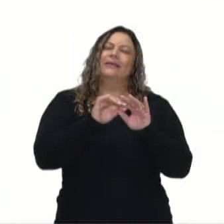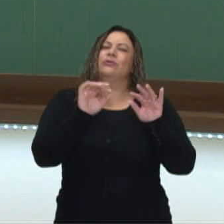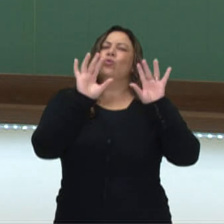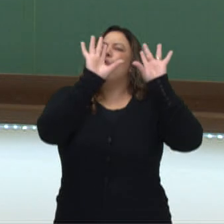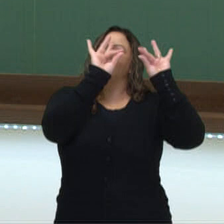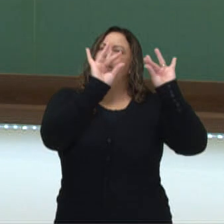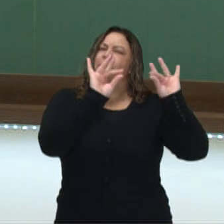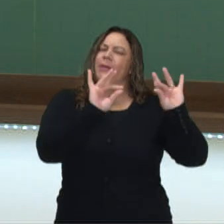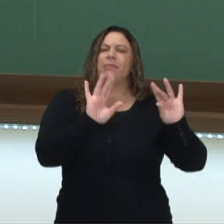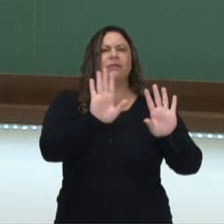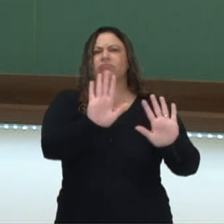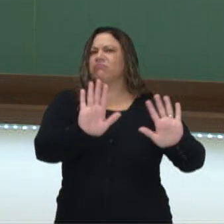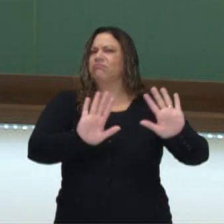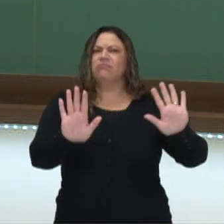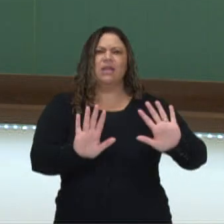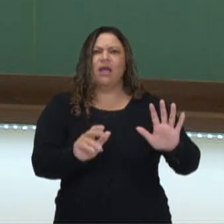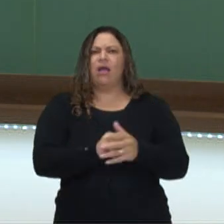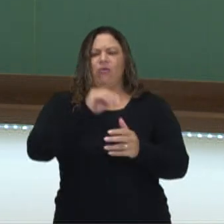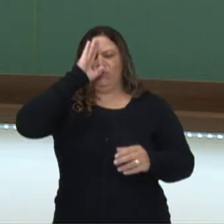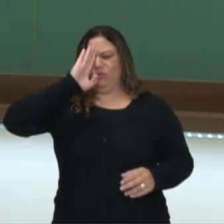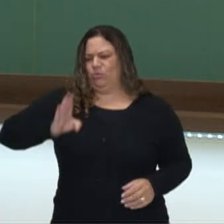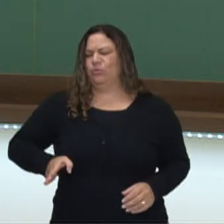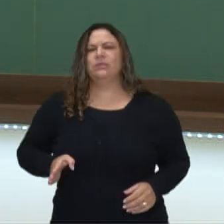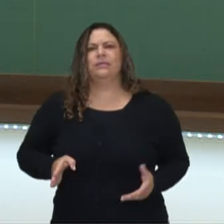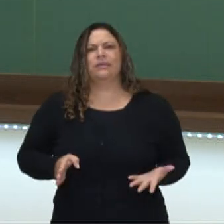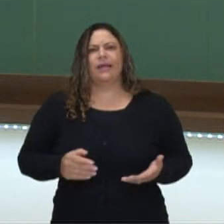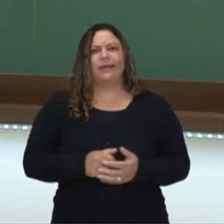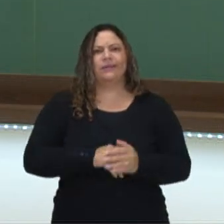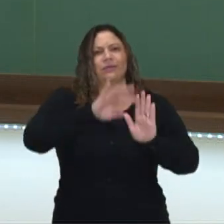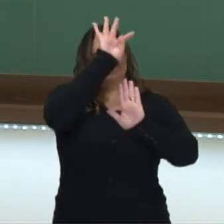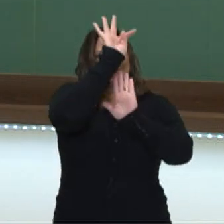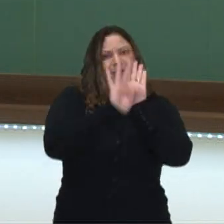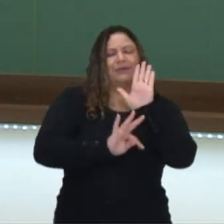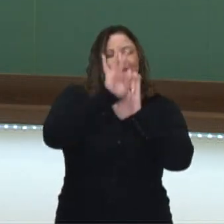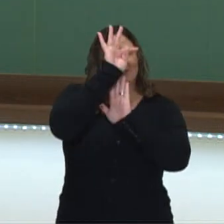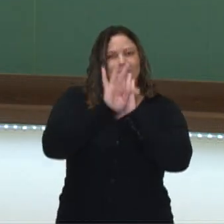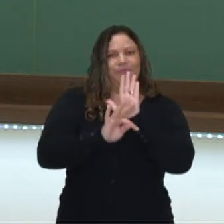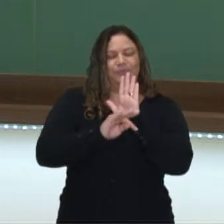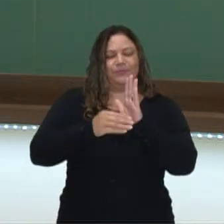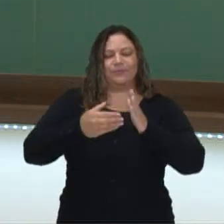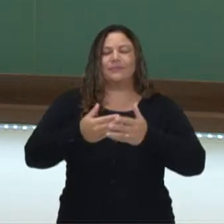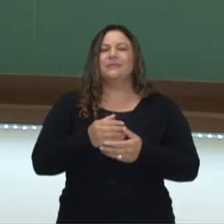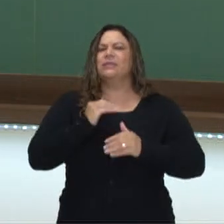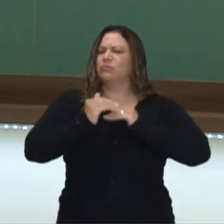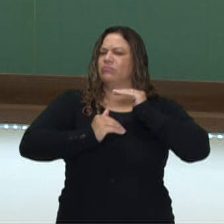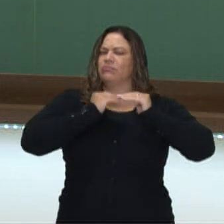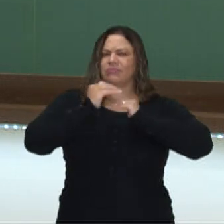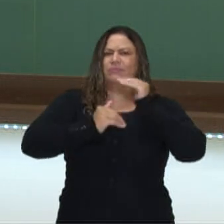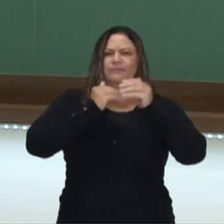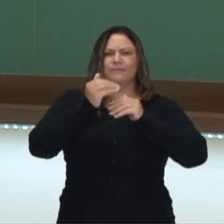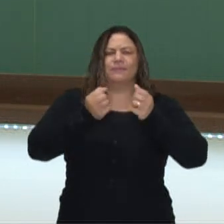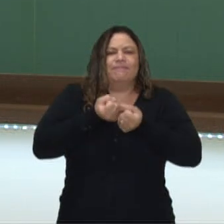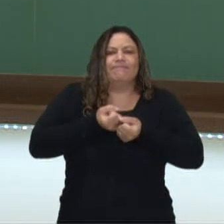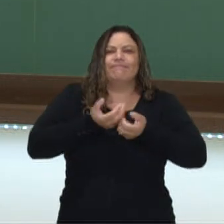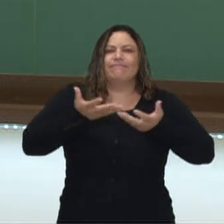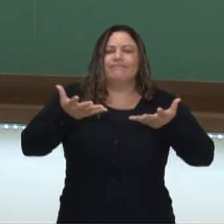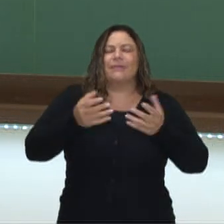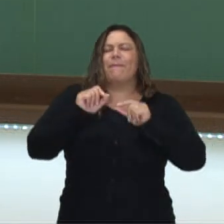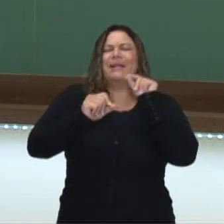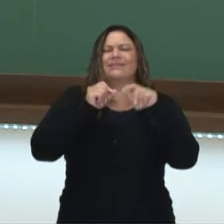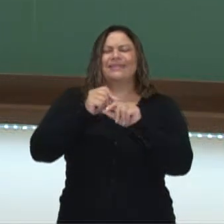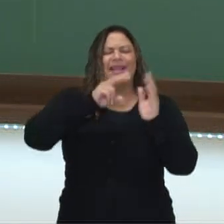detalhamentos. Observem que não há grandes digressões, é um texto cuja progressão é muito mais fluida, é um texto de